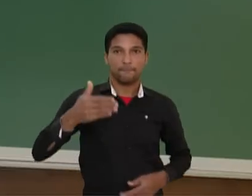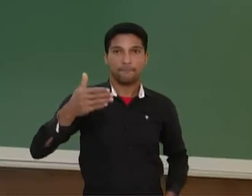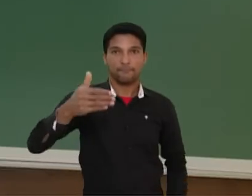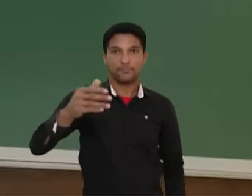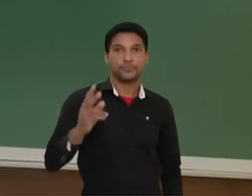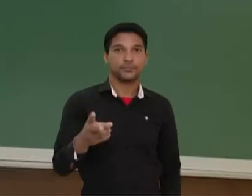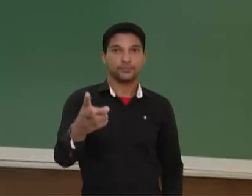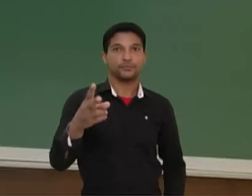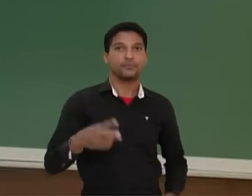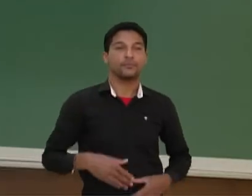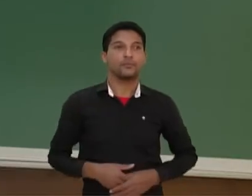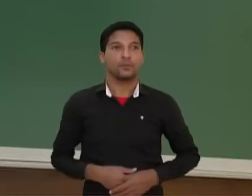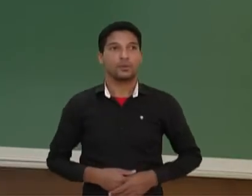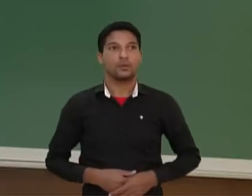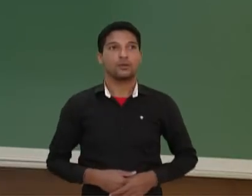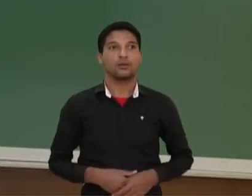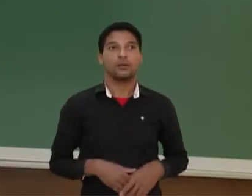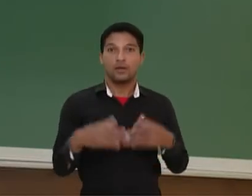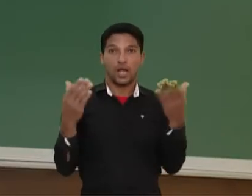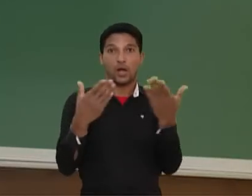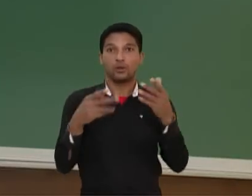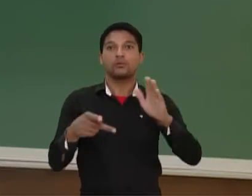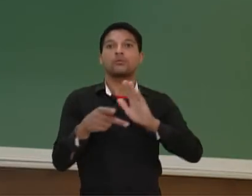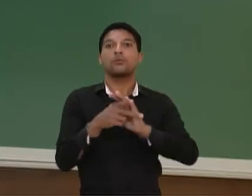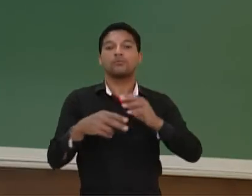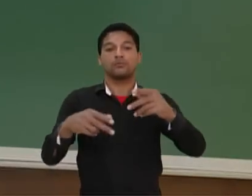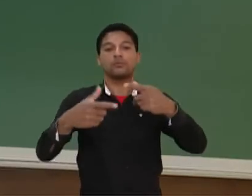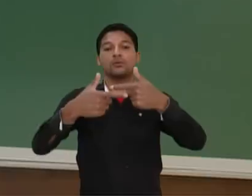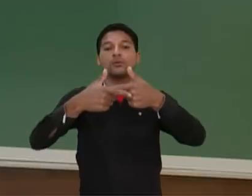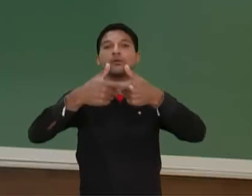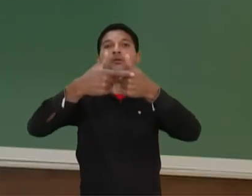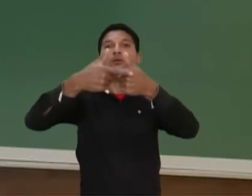só. Agora a gente vai falar dos trapézios, certo?